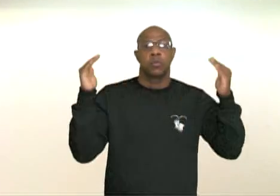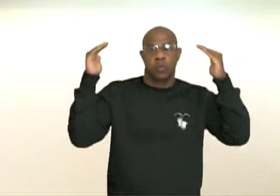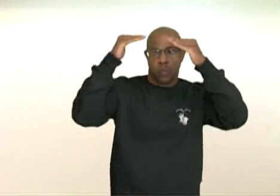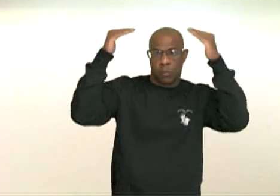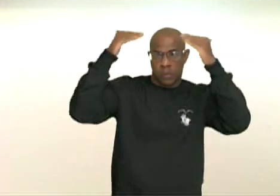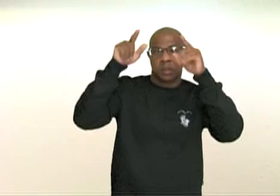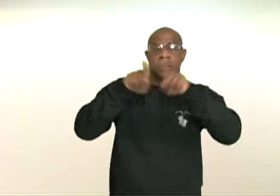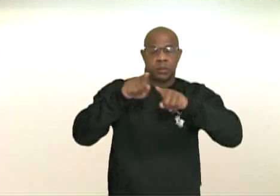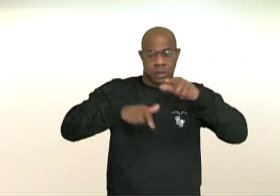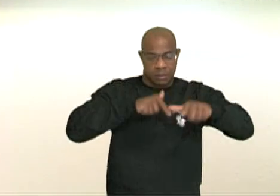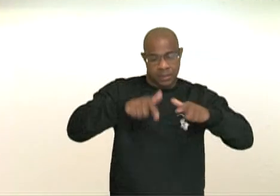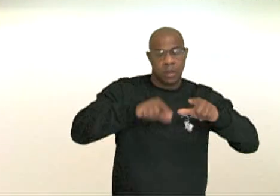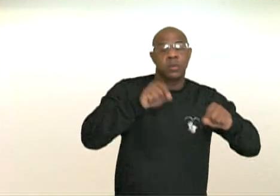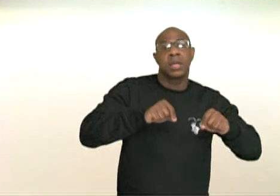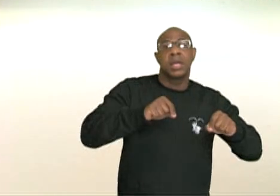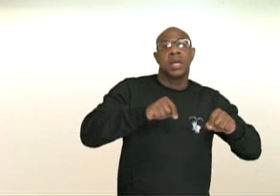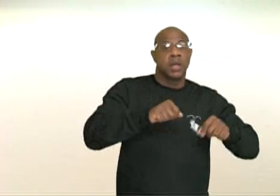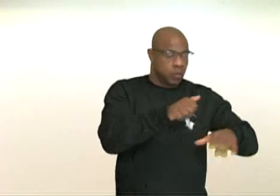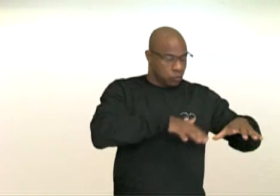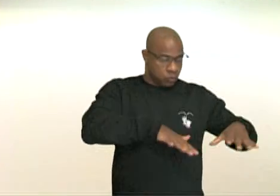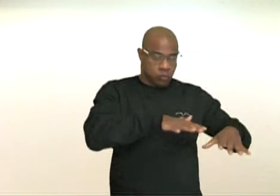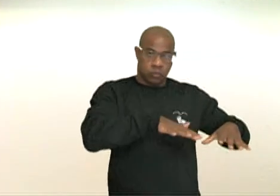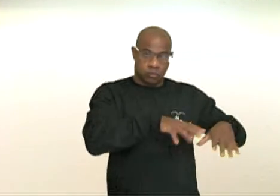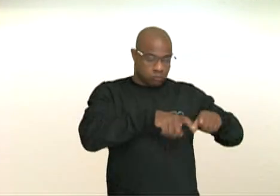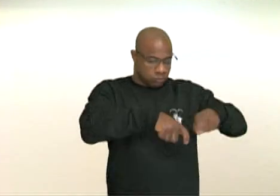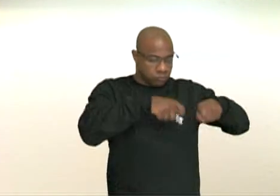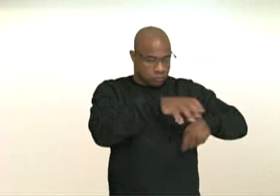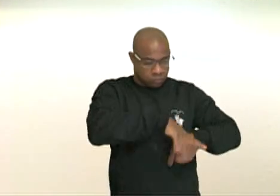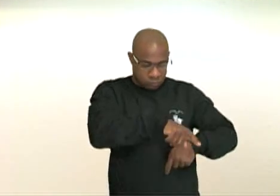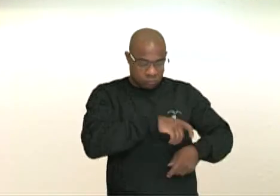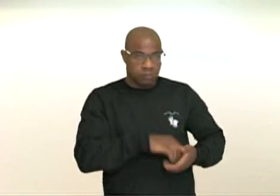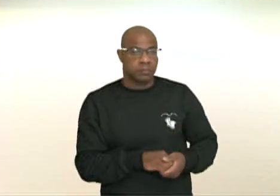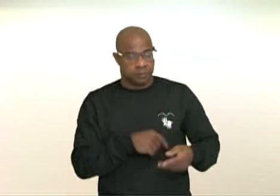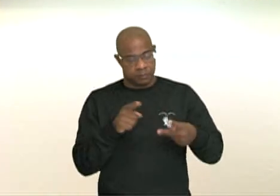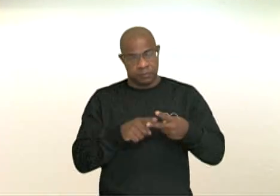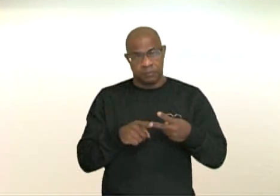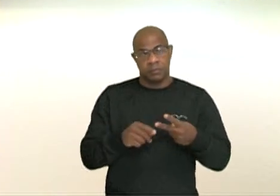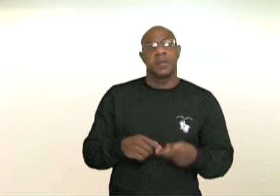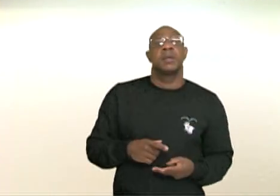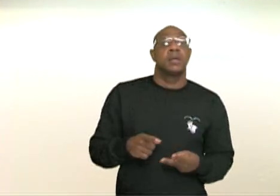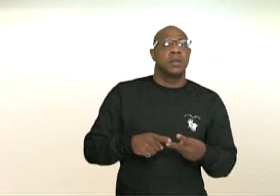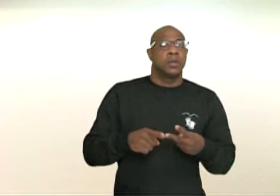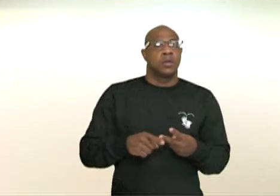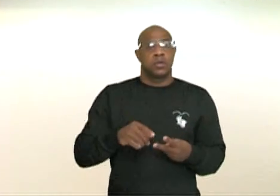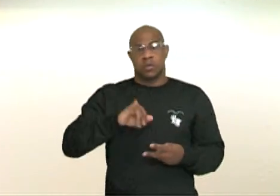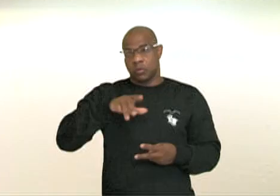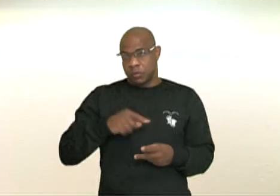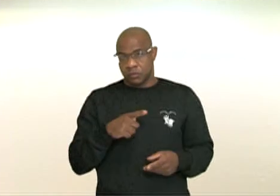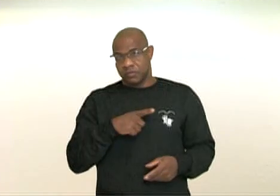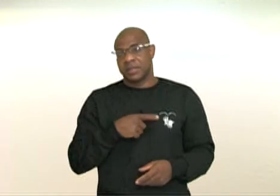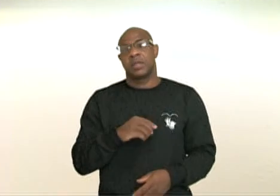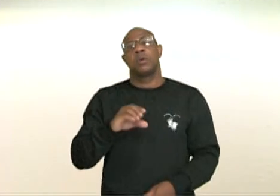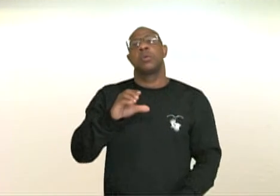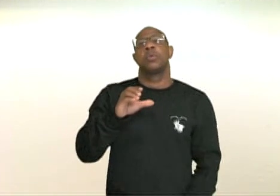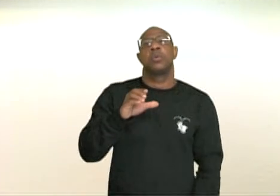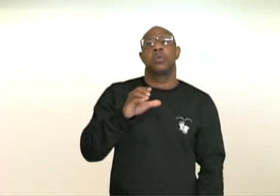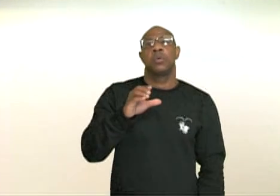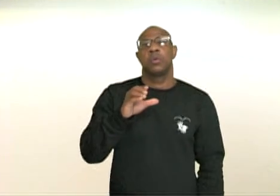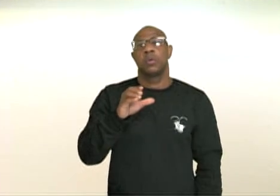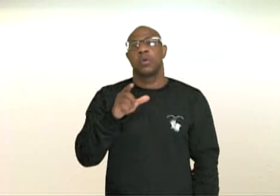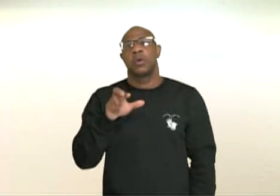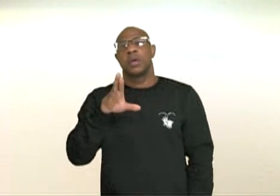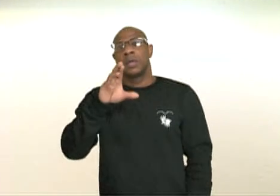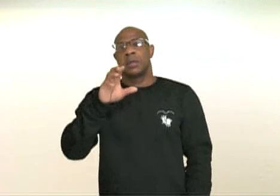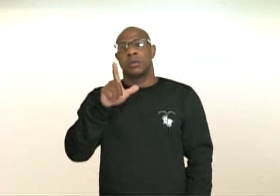aí, o nível político e jurídico, a gente vai ter ali o clero e a nobreza. E esse pessoal que vai criar as leis,